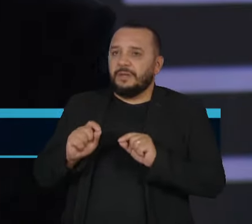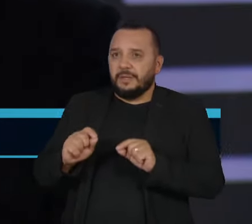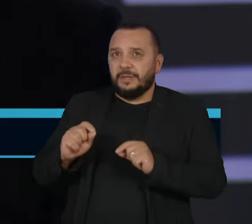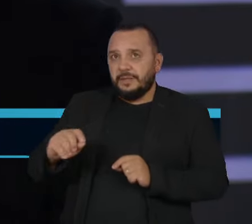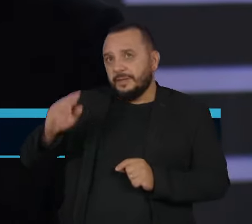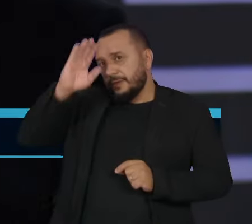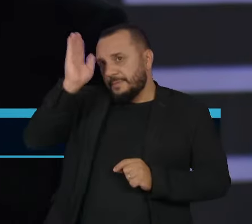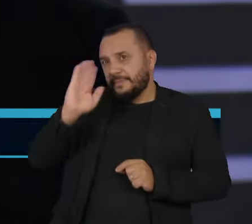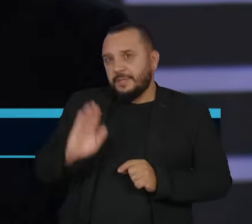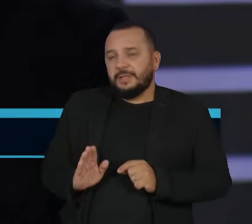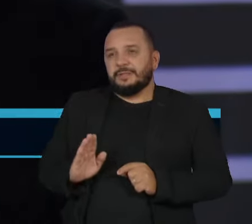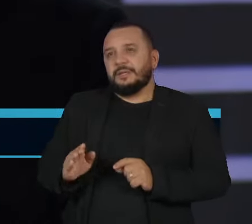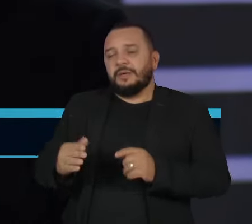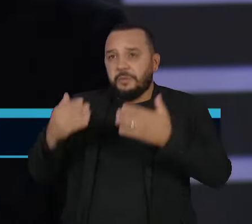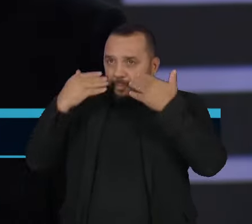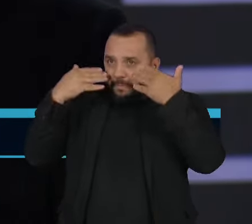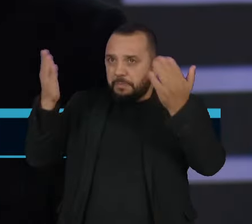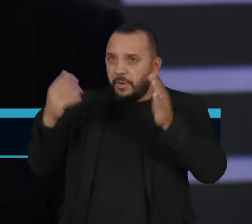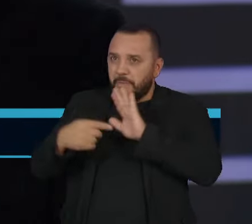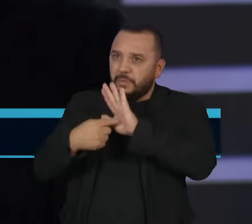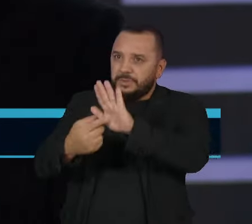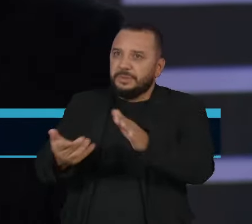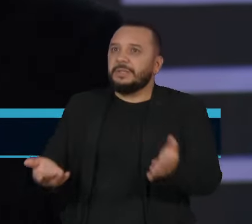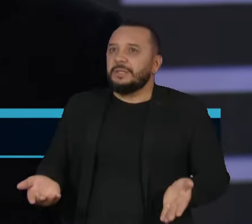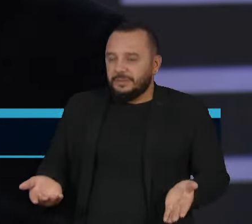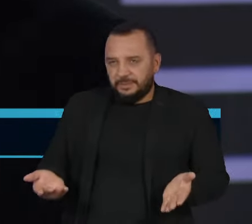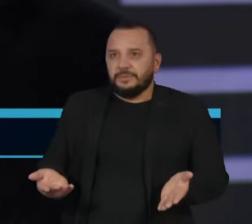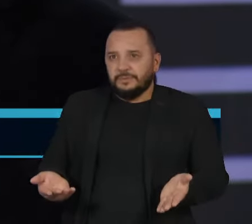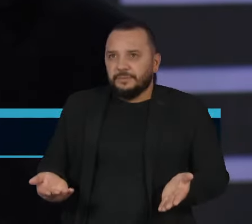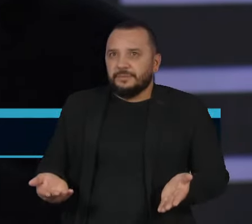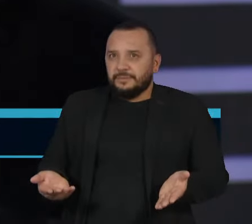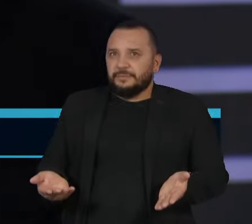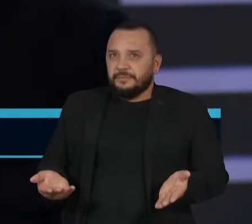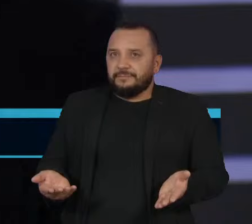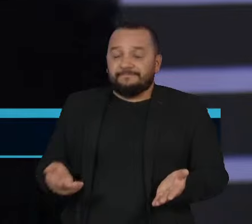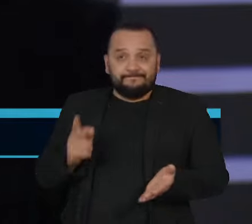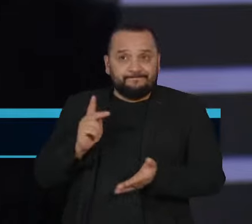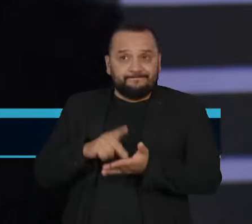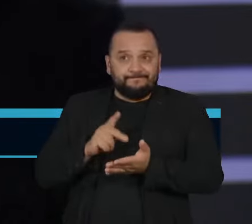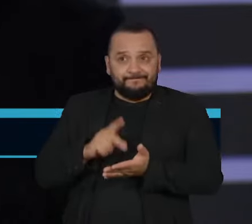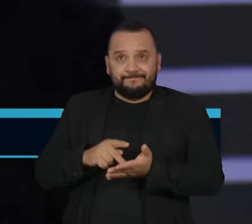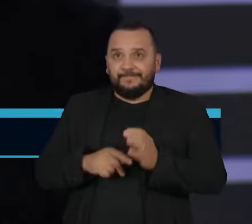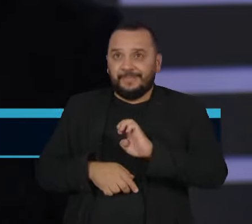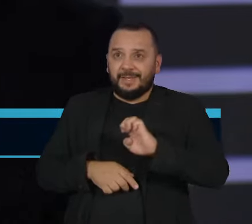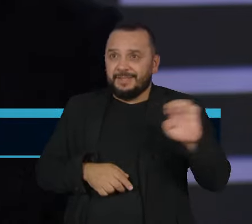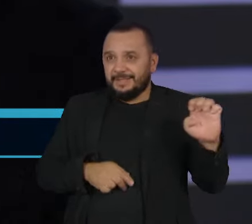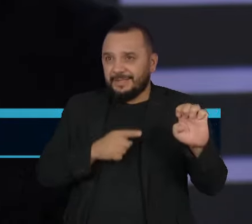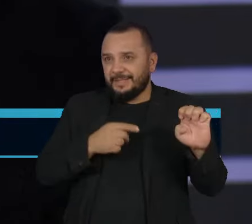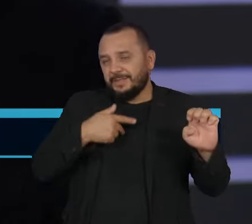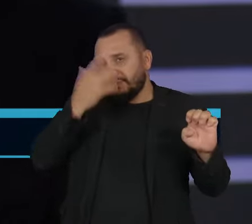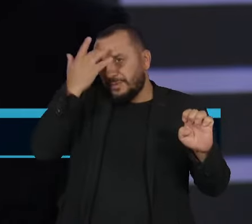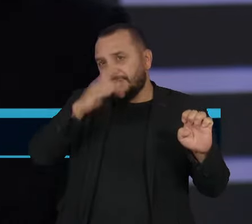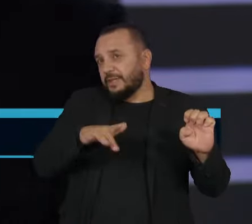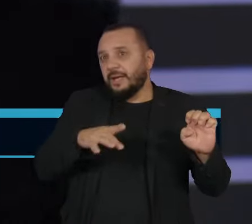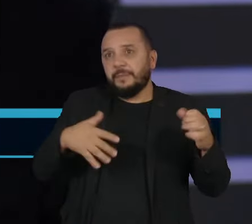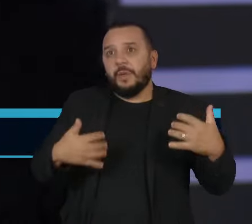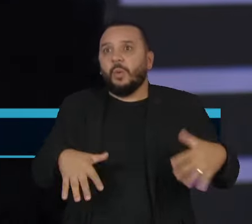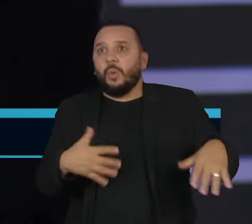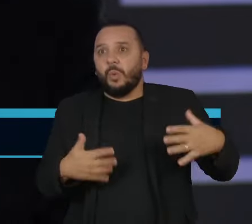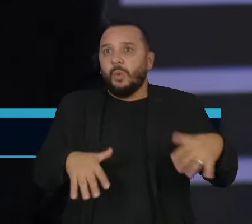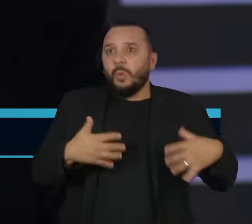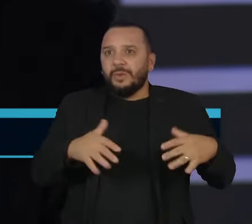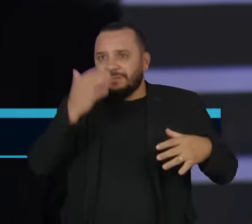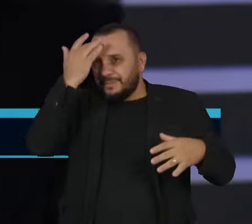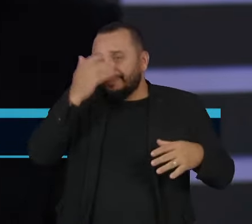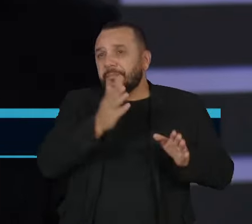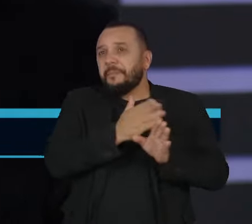mostrando a sua cara. O Brasil profundo está mostrando a sua cara e, de fato, a esquerda não está sabendo o que fazer. A